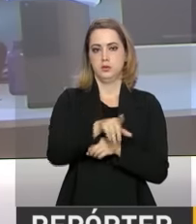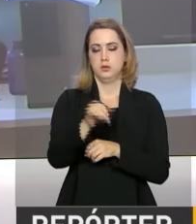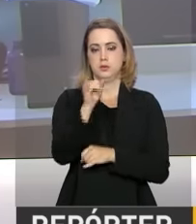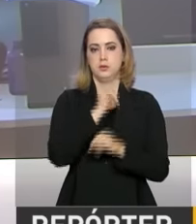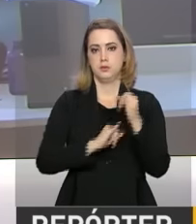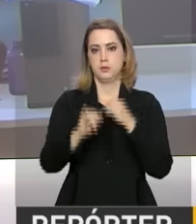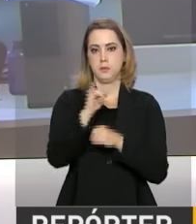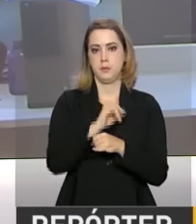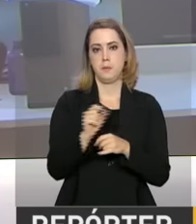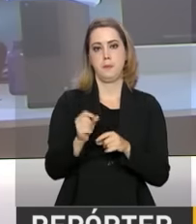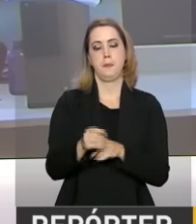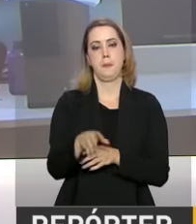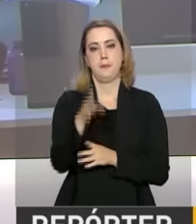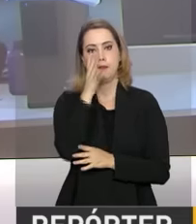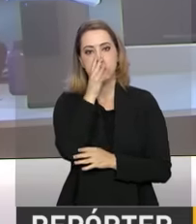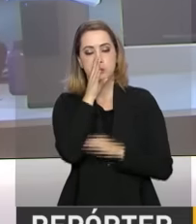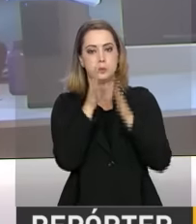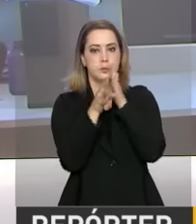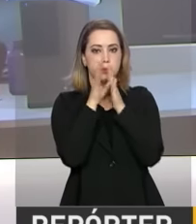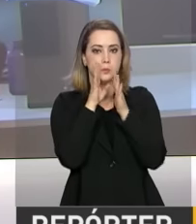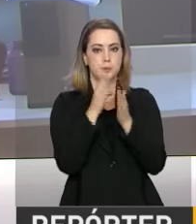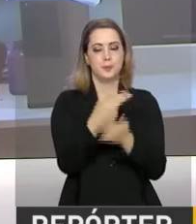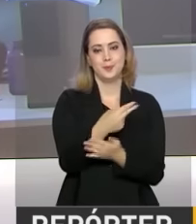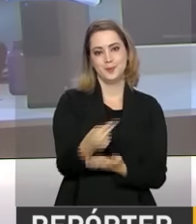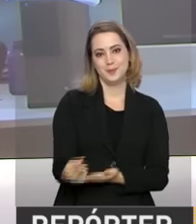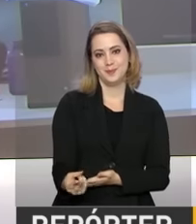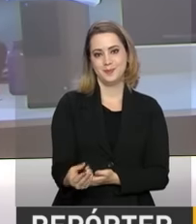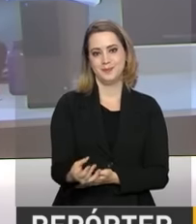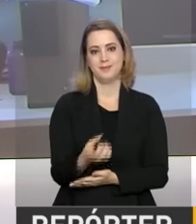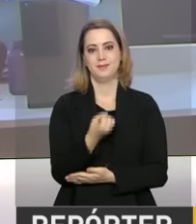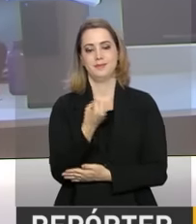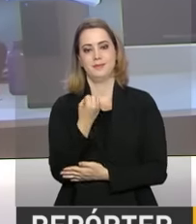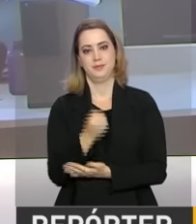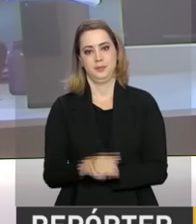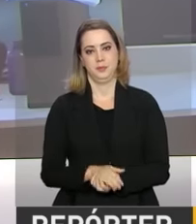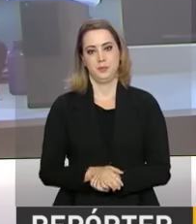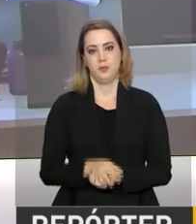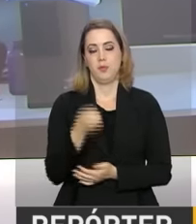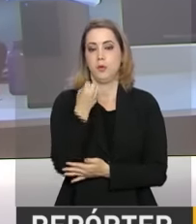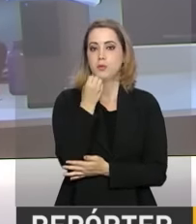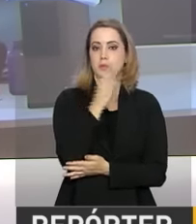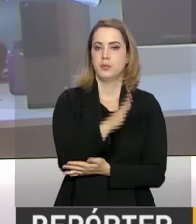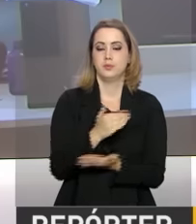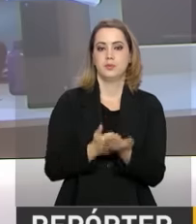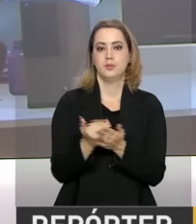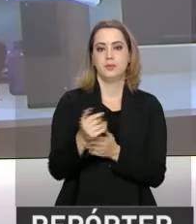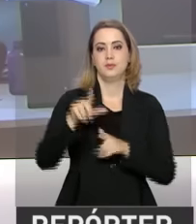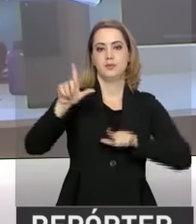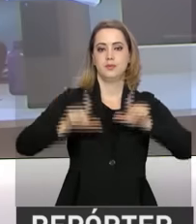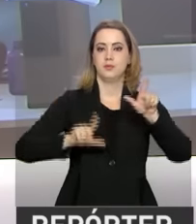momento com outras informações. Acompanhe as novidades também pelas nossas redes sociais. Continue com a